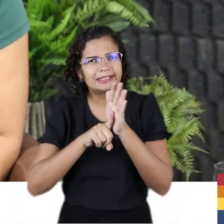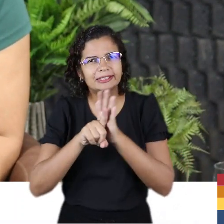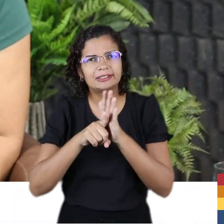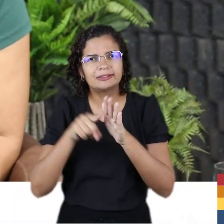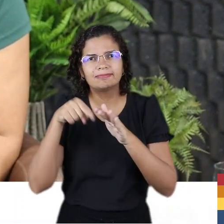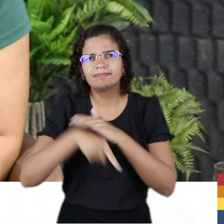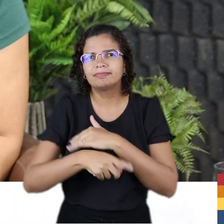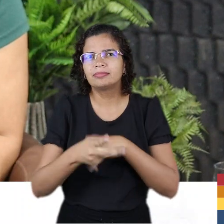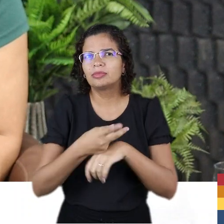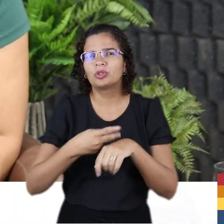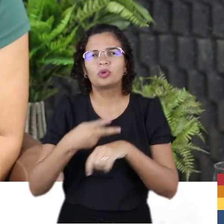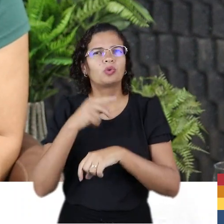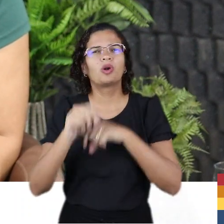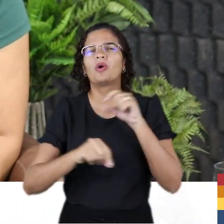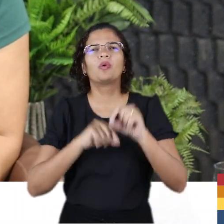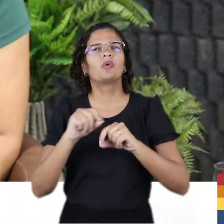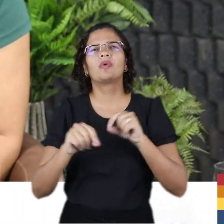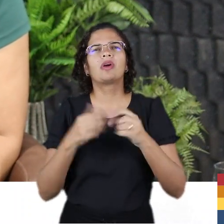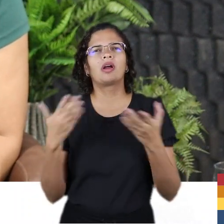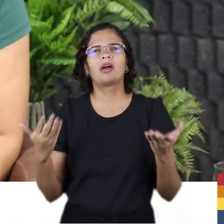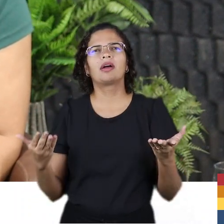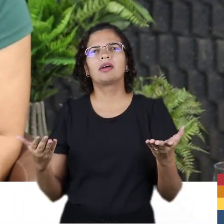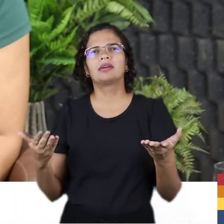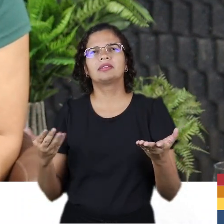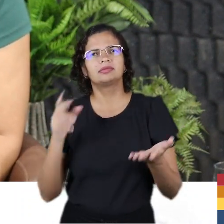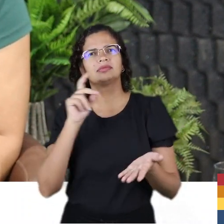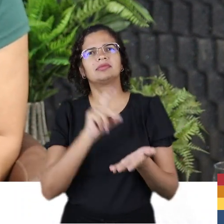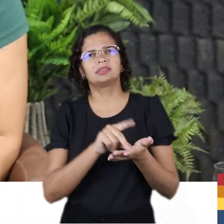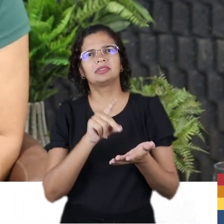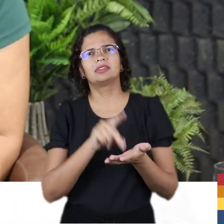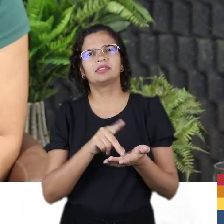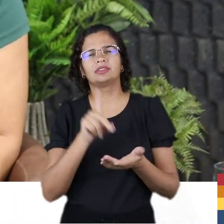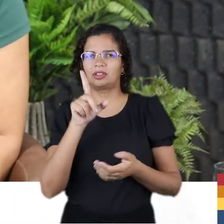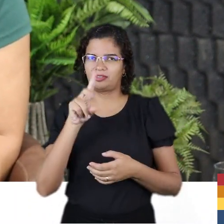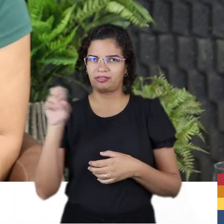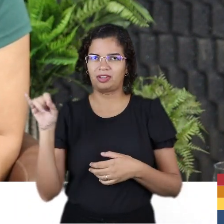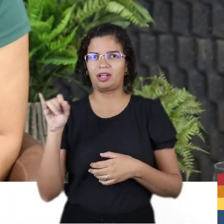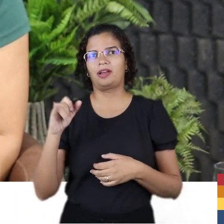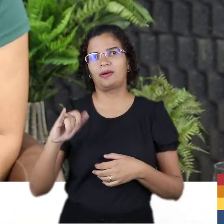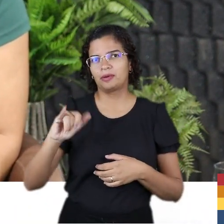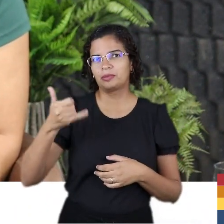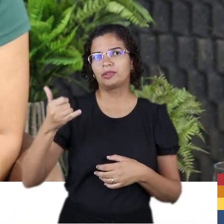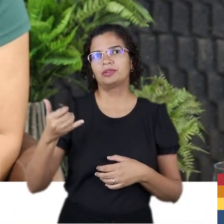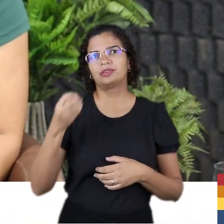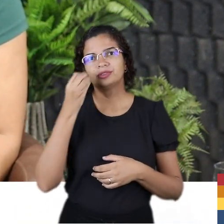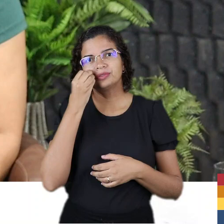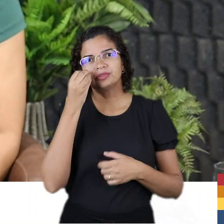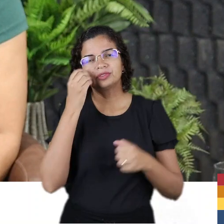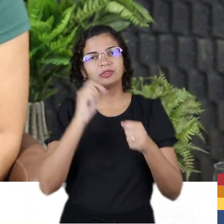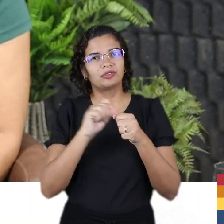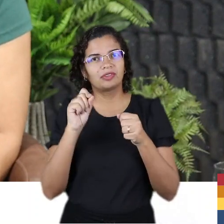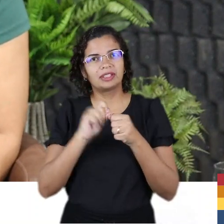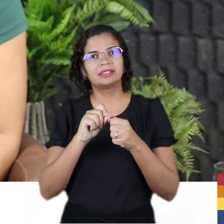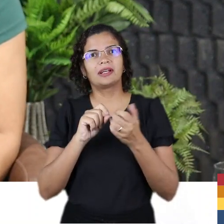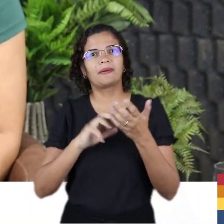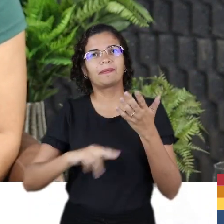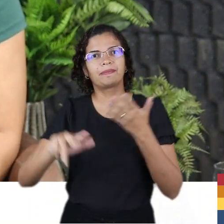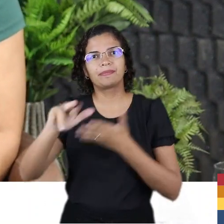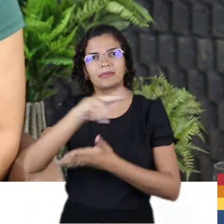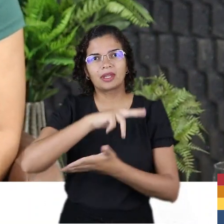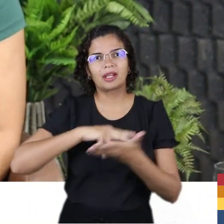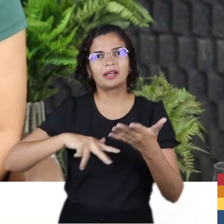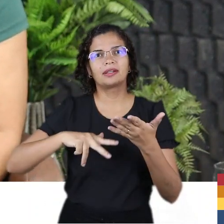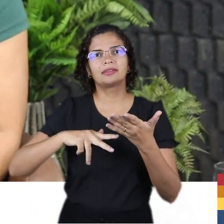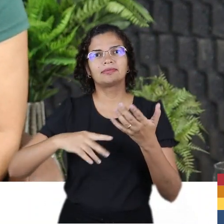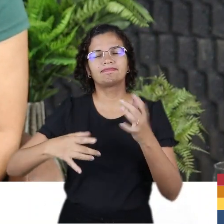habilidades reais, aquilo que o estudante, ele precisa desenvolver, né, primeiro perceber, né,